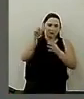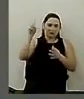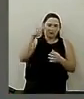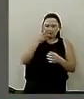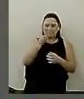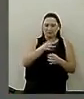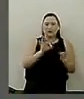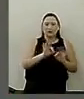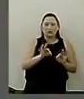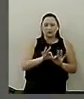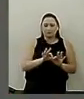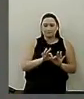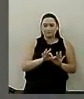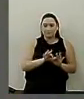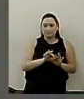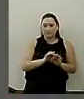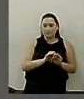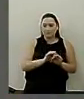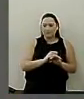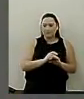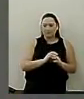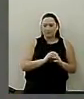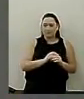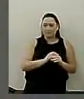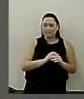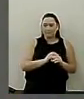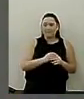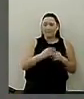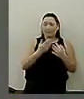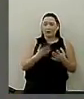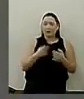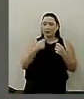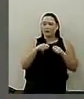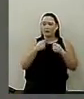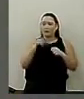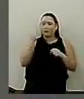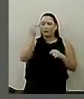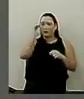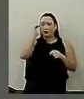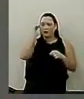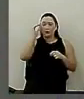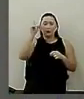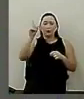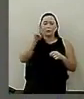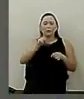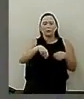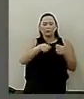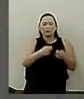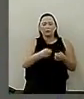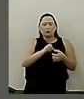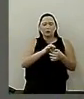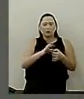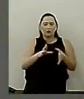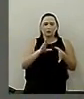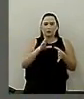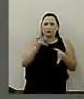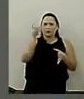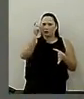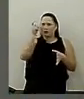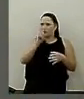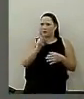como aconteceu. Então, nós precisamos entender que Deus não deu esse tipo de permissão para